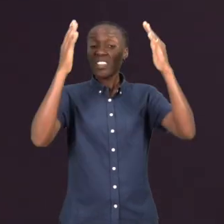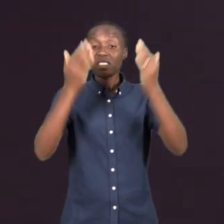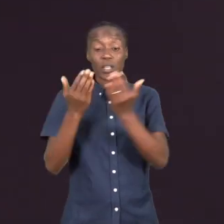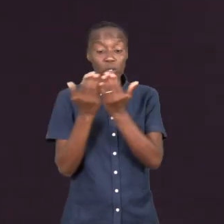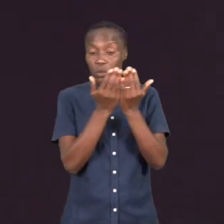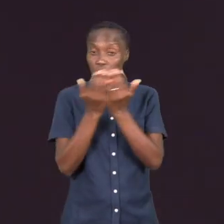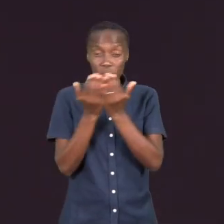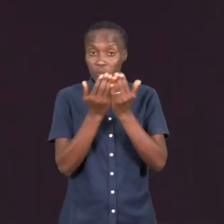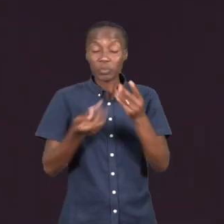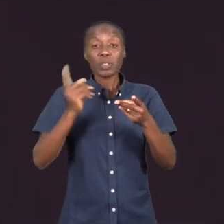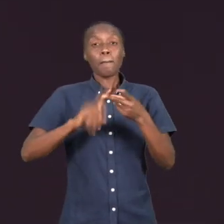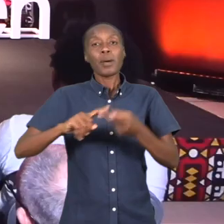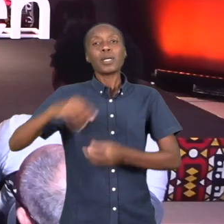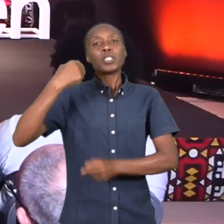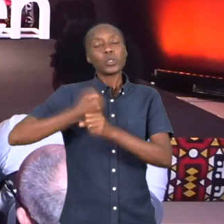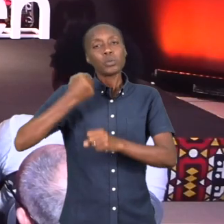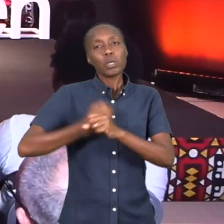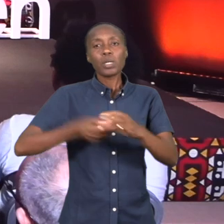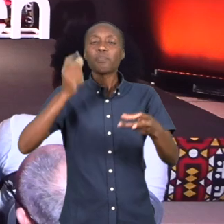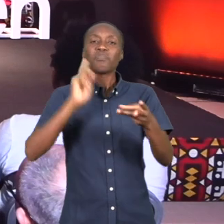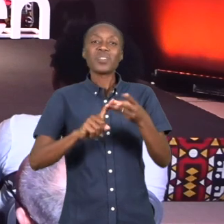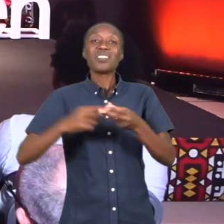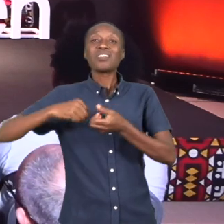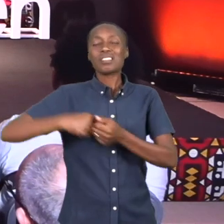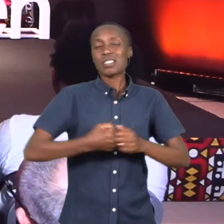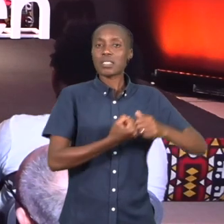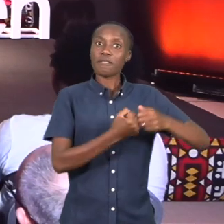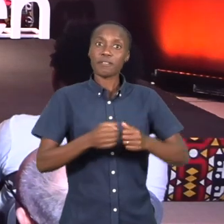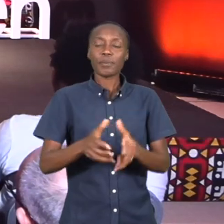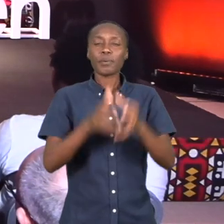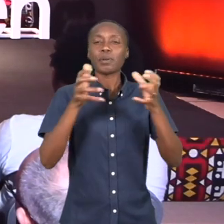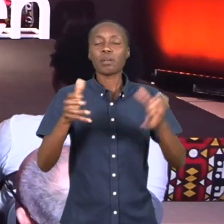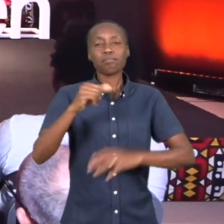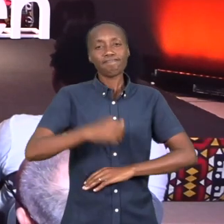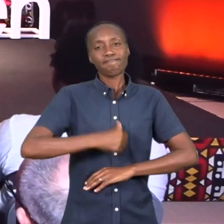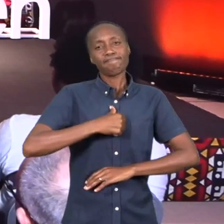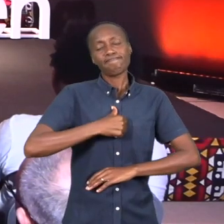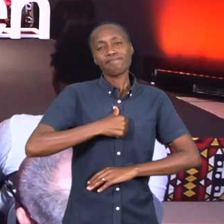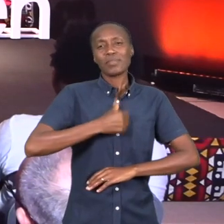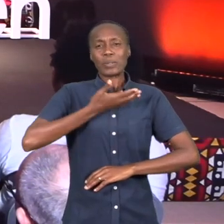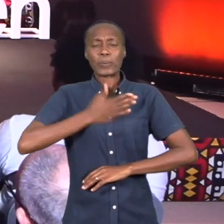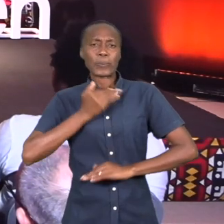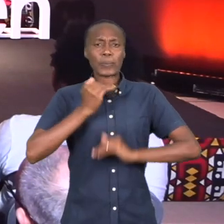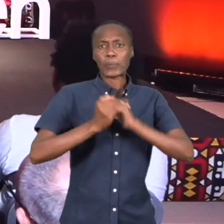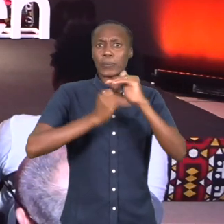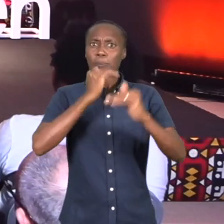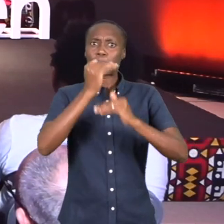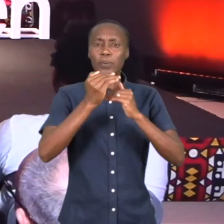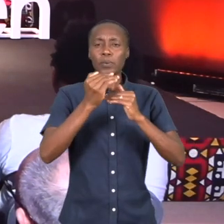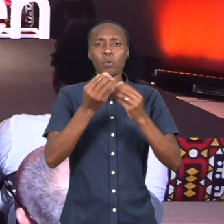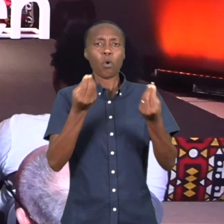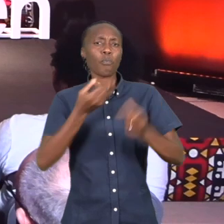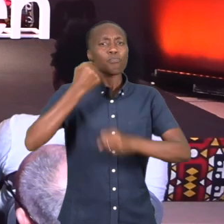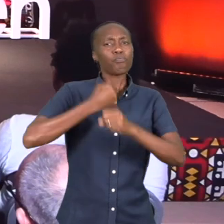vida acadêmica e profissional, uma vez que estava e ainda estou em busca da minha independência financeira, desenvolvimento pessoal e